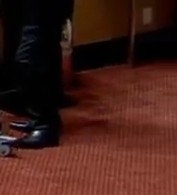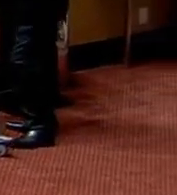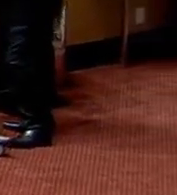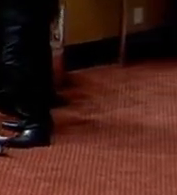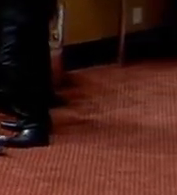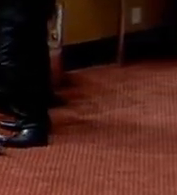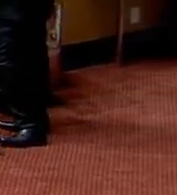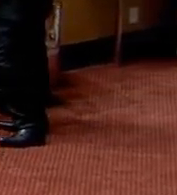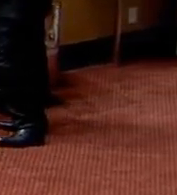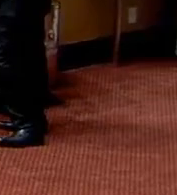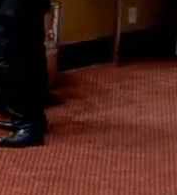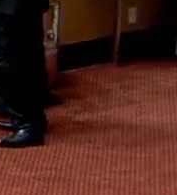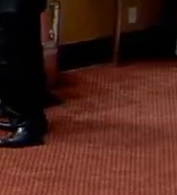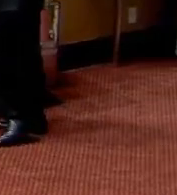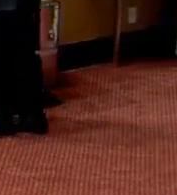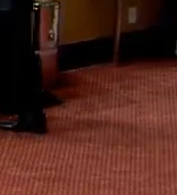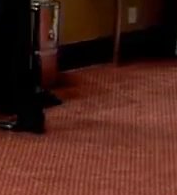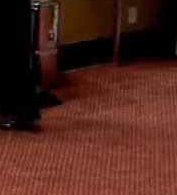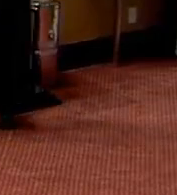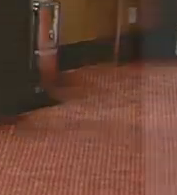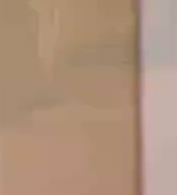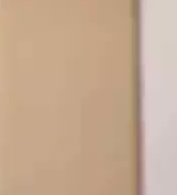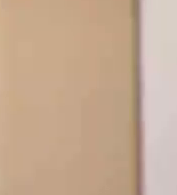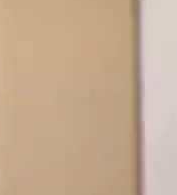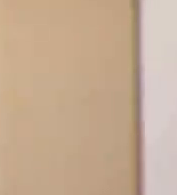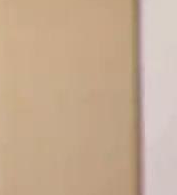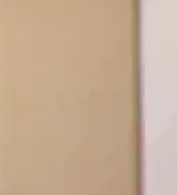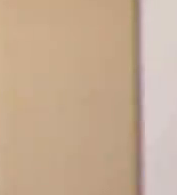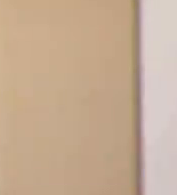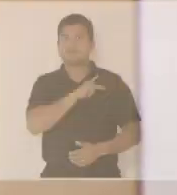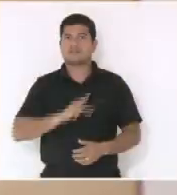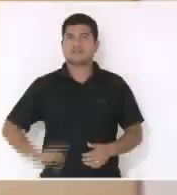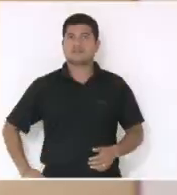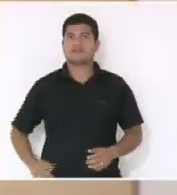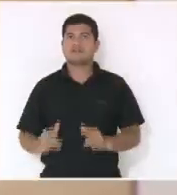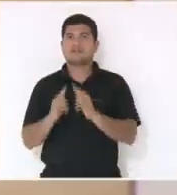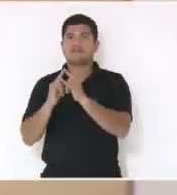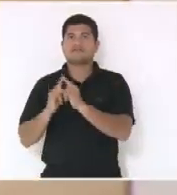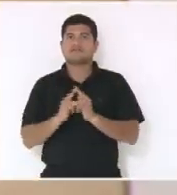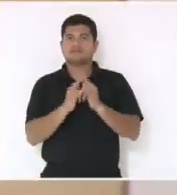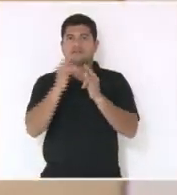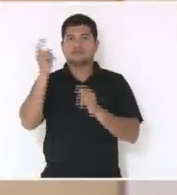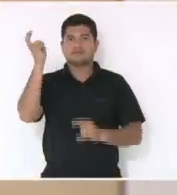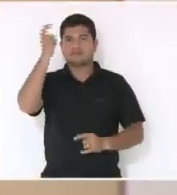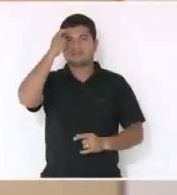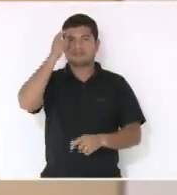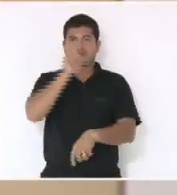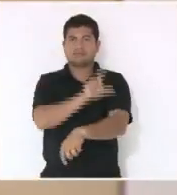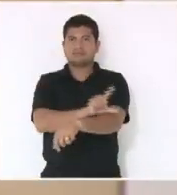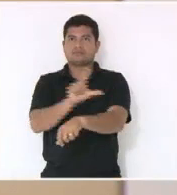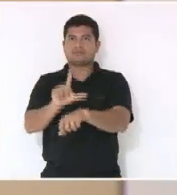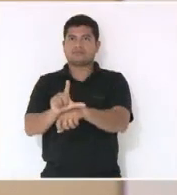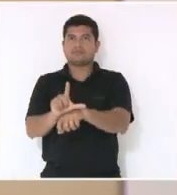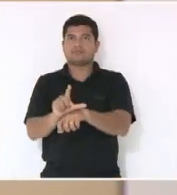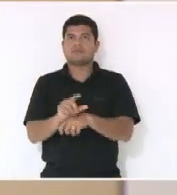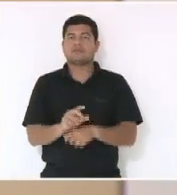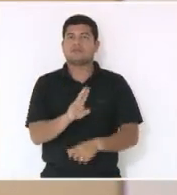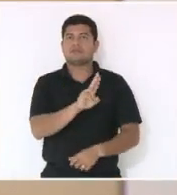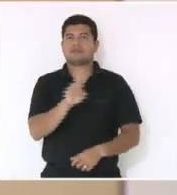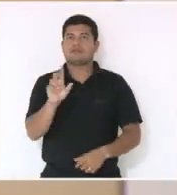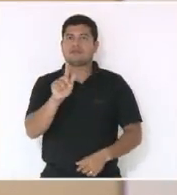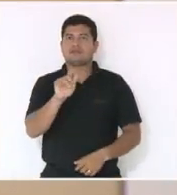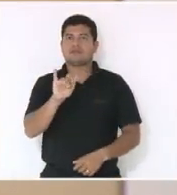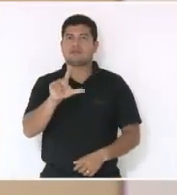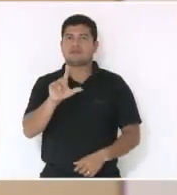Nós agradecemos ao presidente da Fundação Cultural de Lages, senhor Gilberto Roncone,